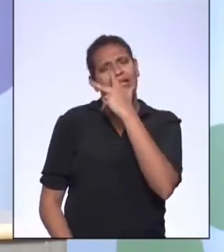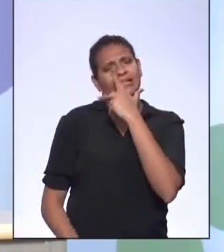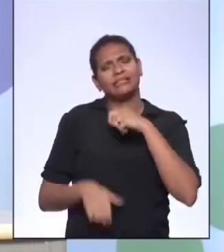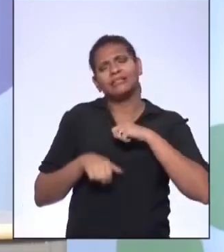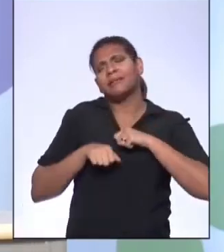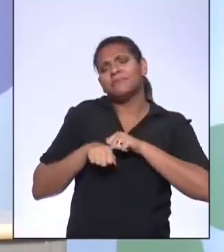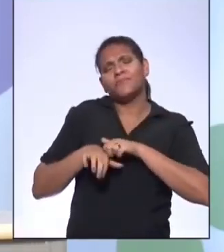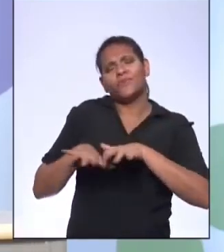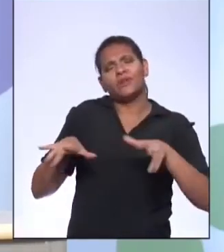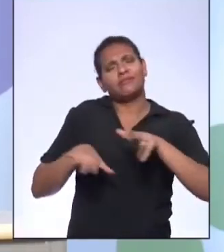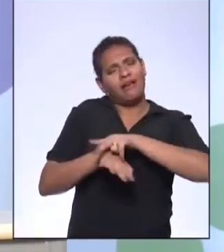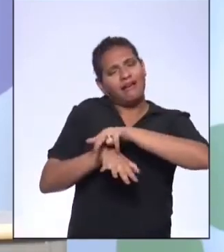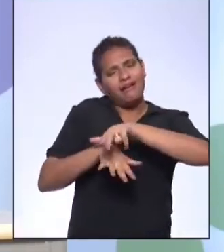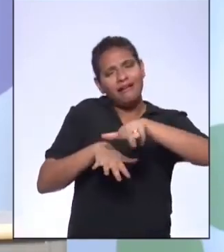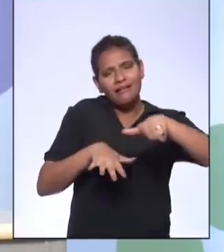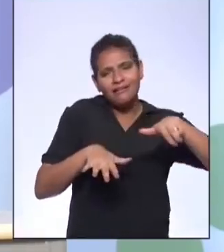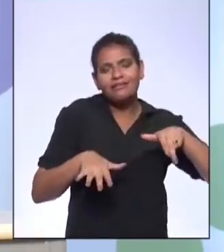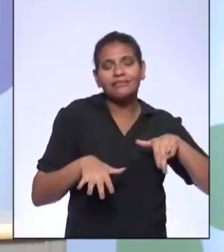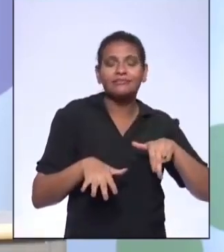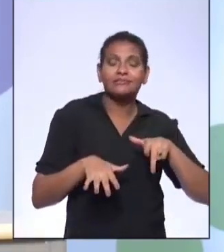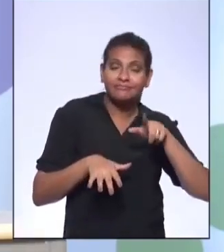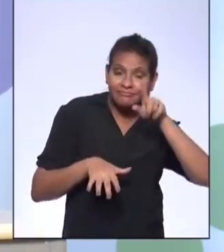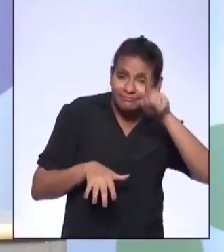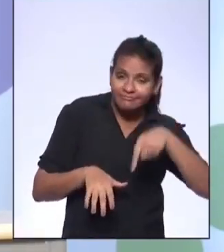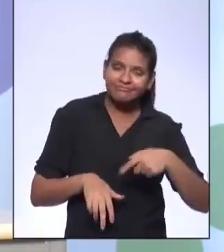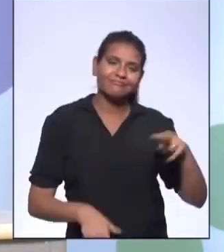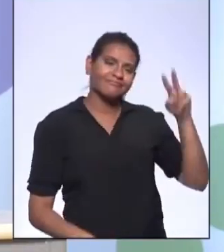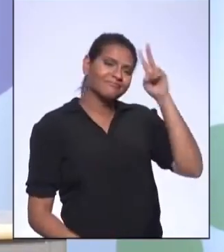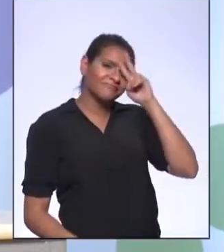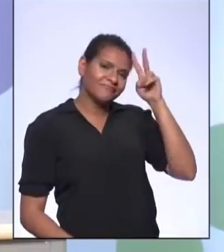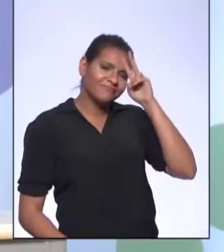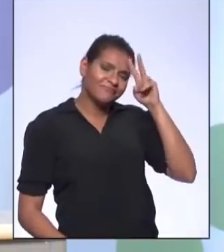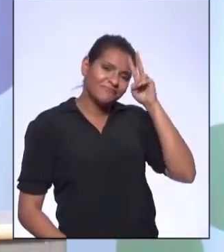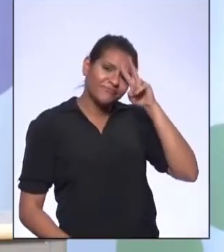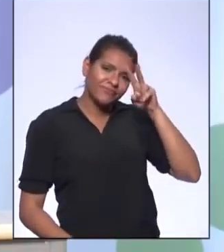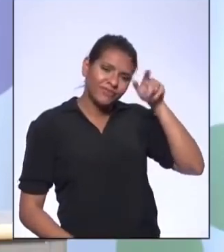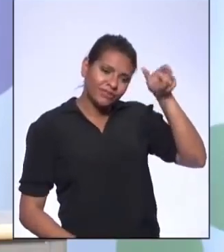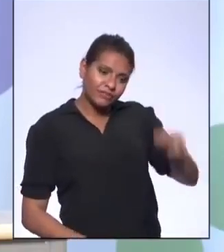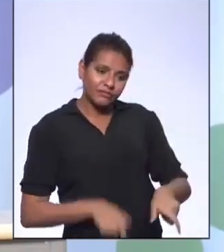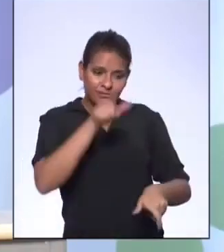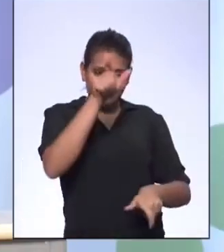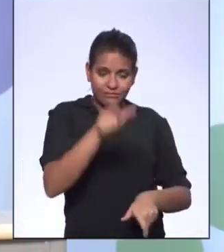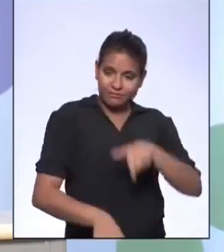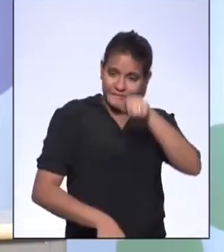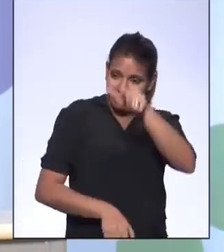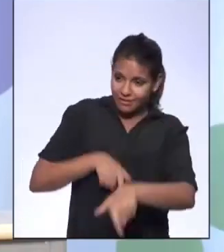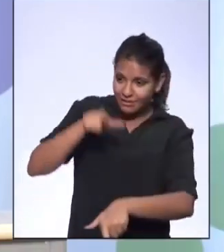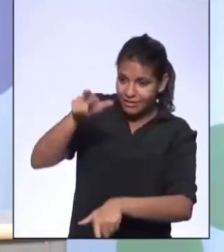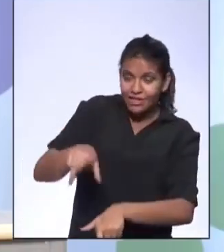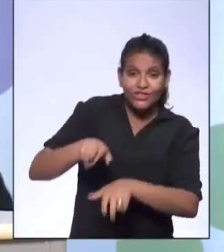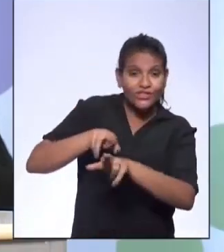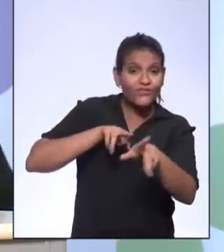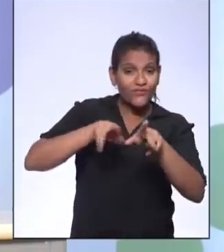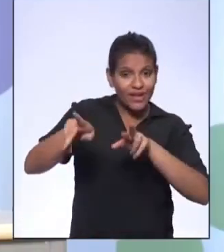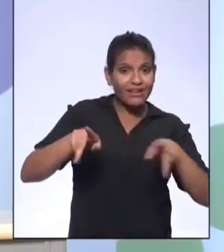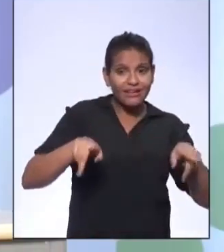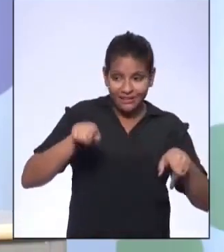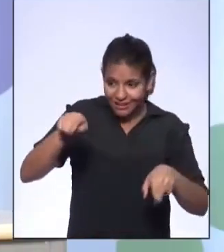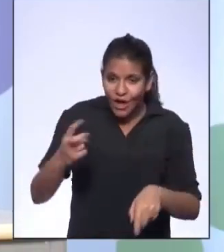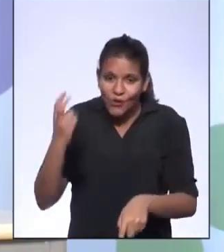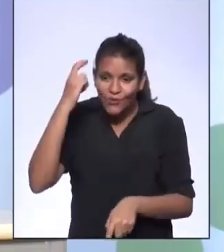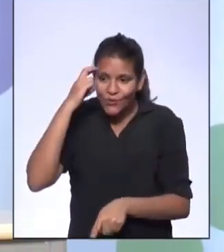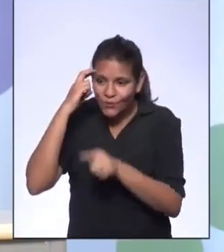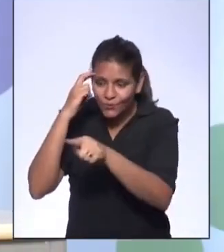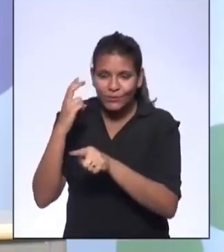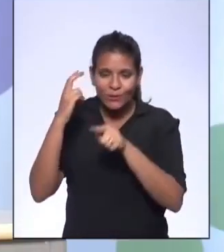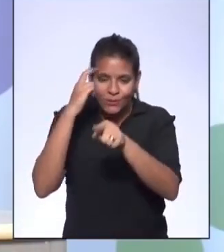é um reflexo das diferentes histórias que produz, consequentemente, culturas que são diferentes. Mesmo no